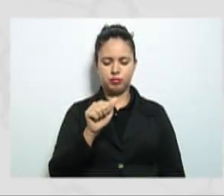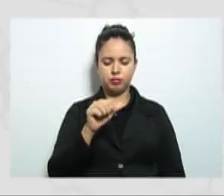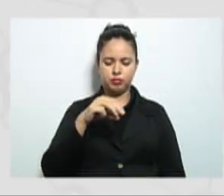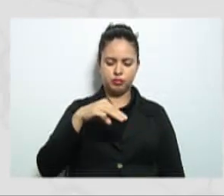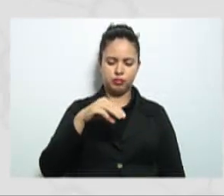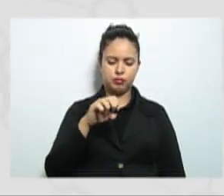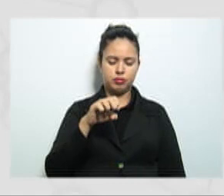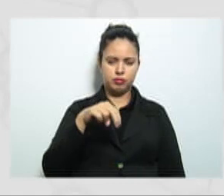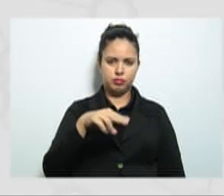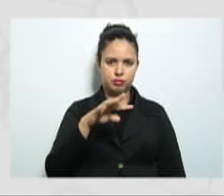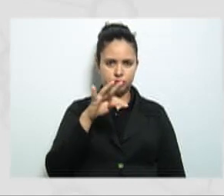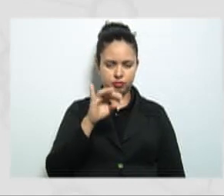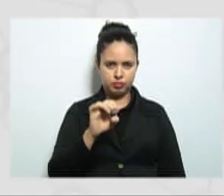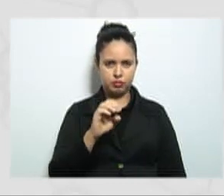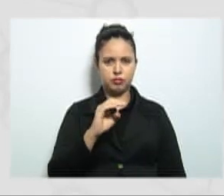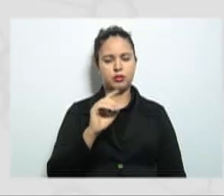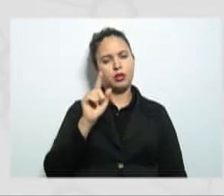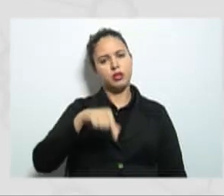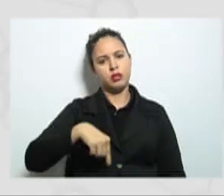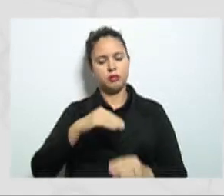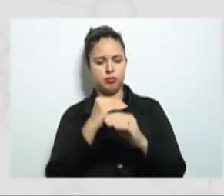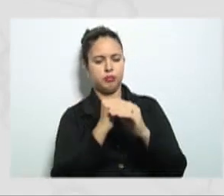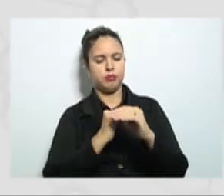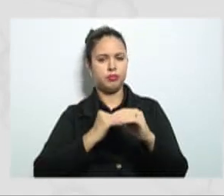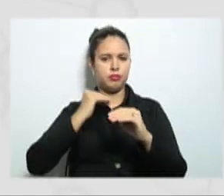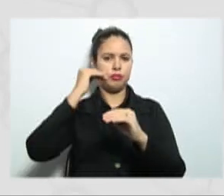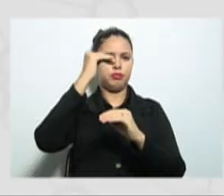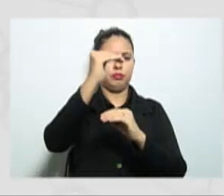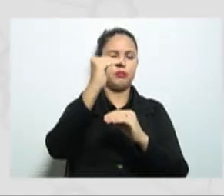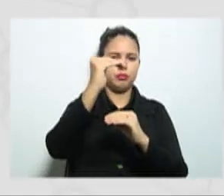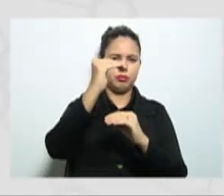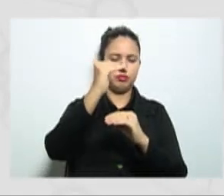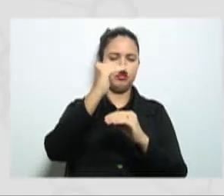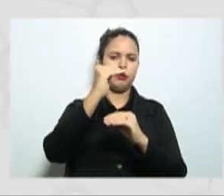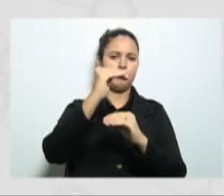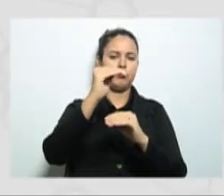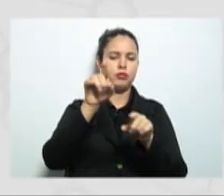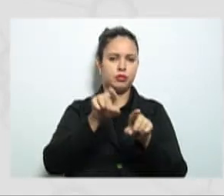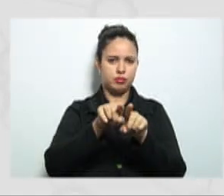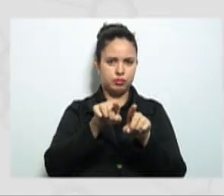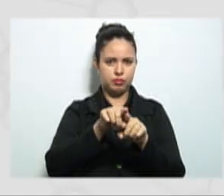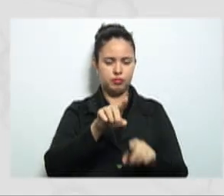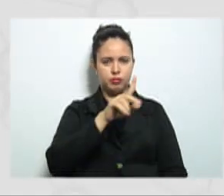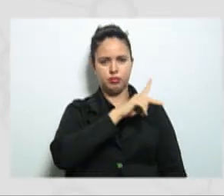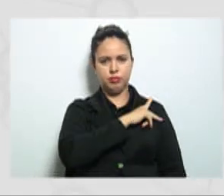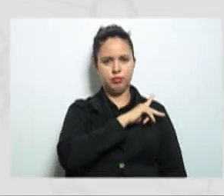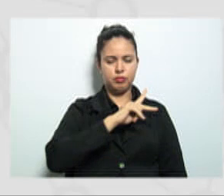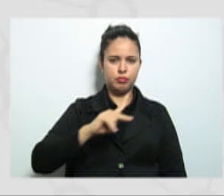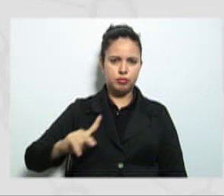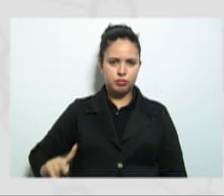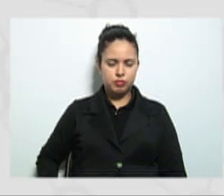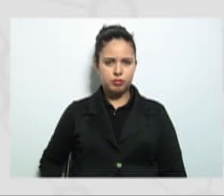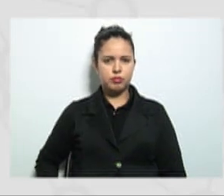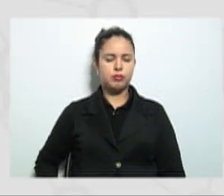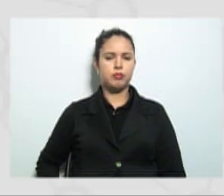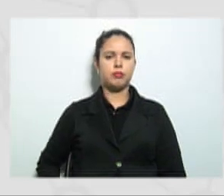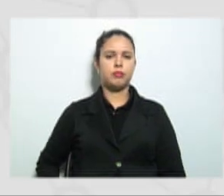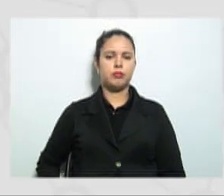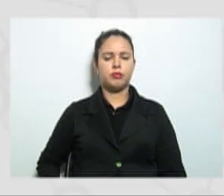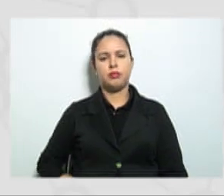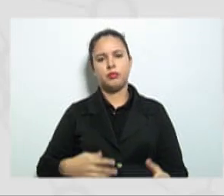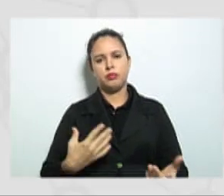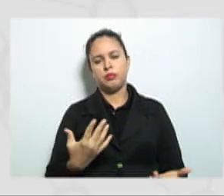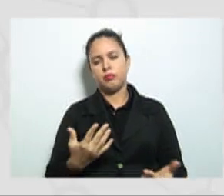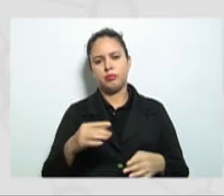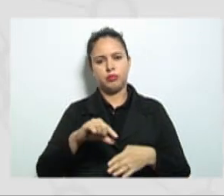superiores, incluindo o presidente da República. Então, todo mundo que for meu chefe, as autoridades, os